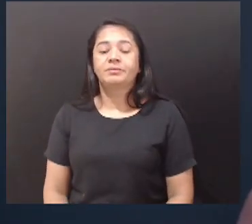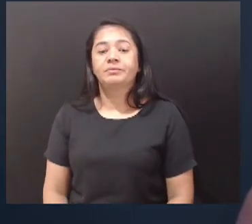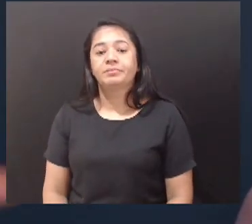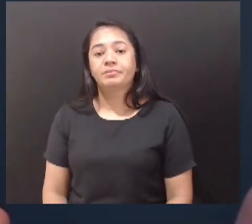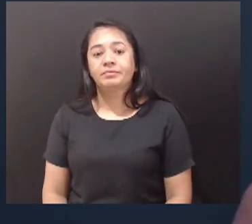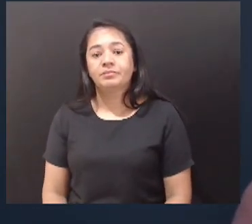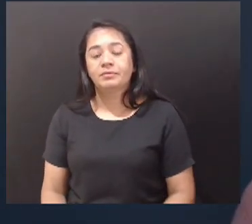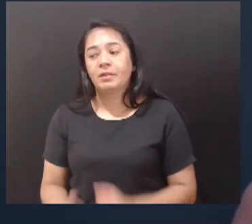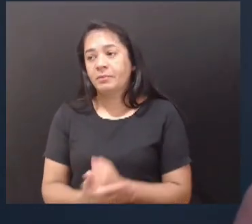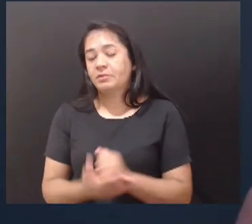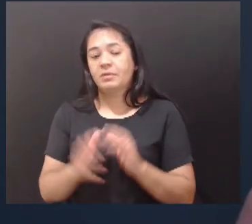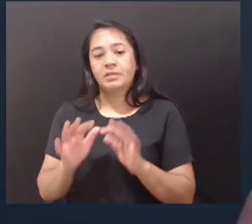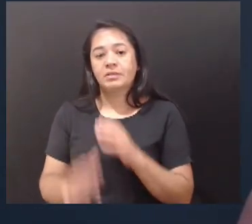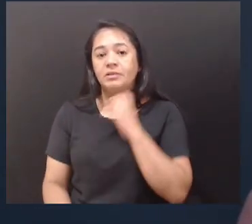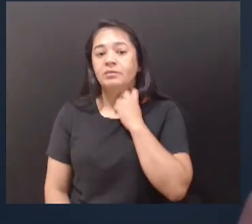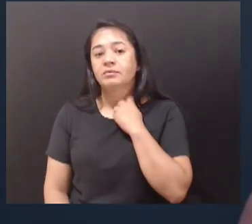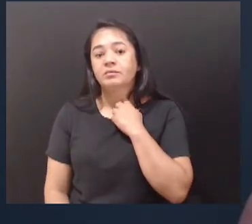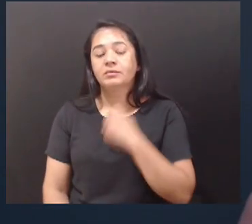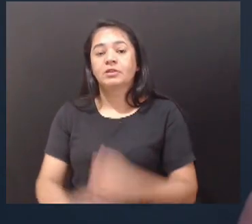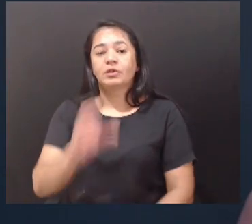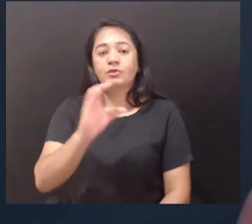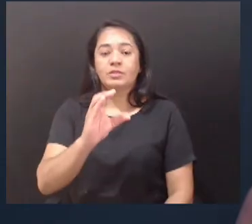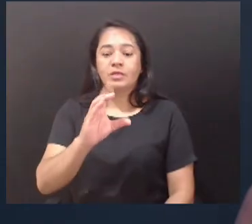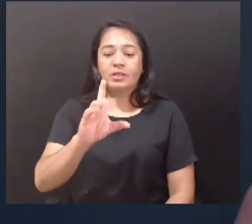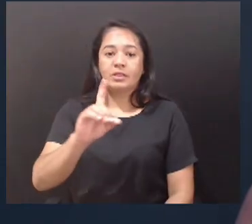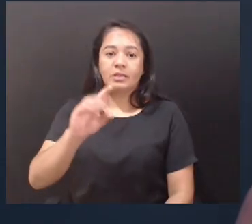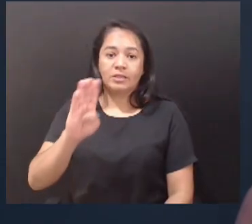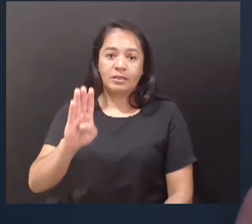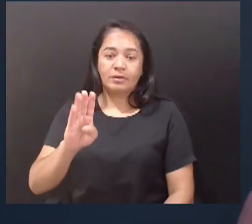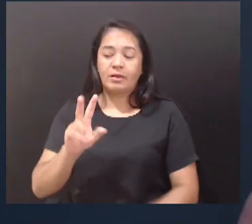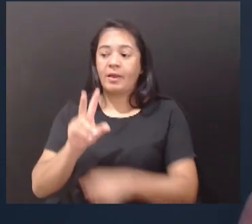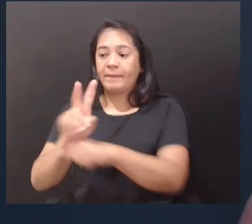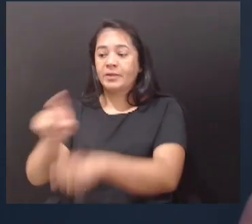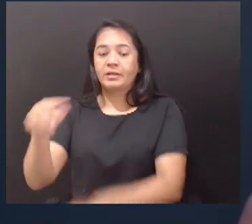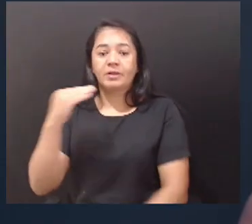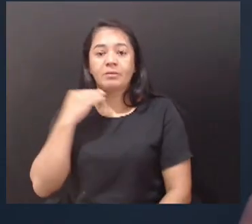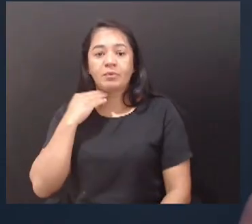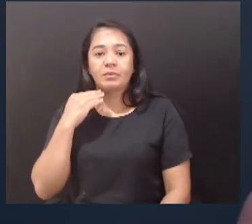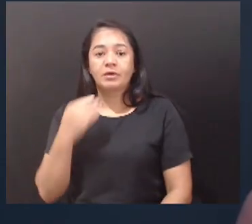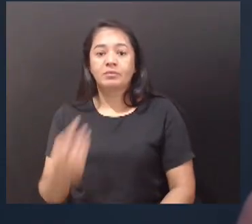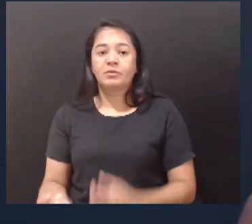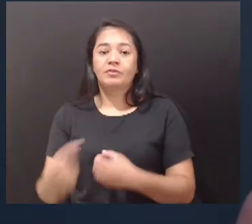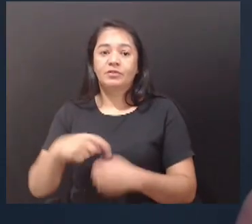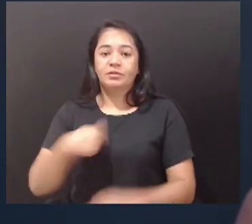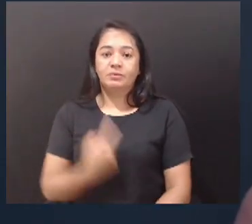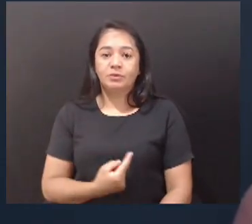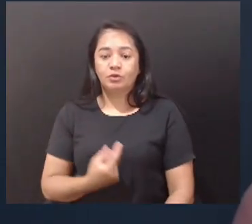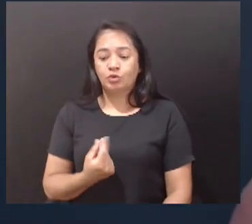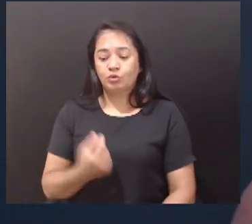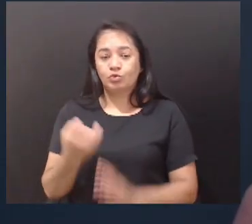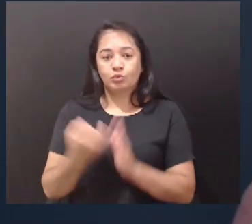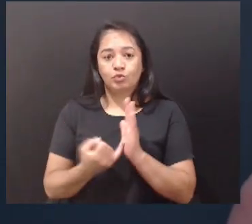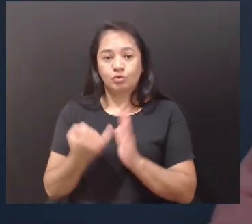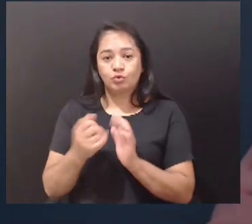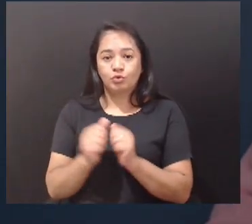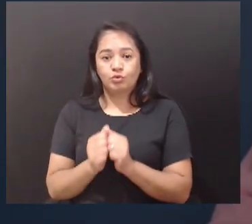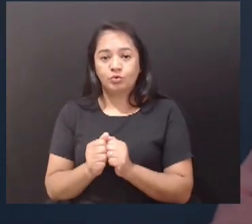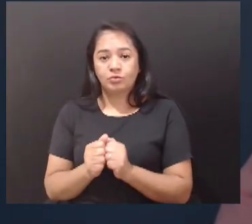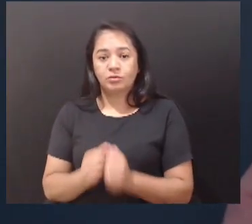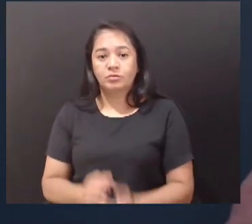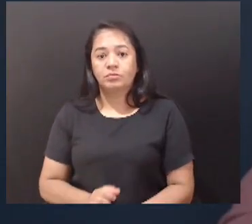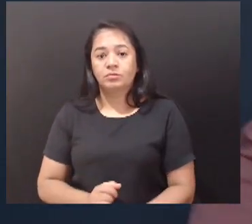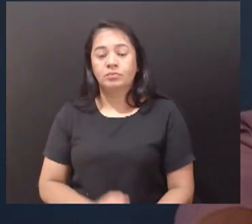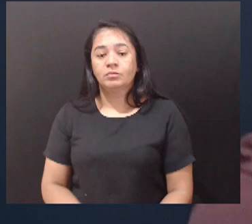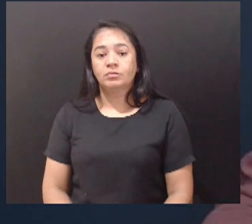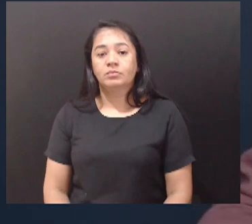funciona. Aí no caso de um CDB, quando a gente empresta para um banco e o banco vai devolver o dinheiro para a gente com juros. E aí de fato é um empréstimo ao contrário.